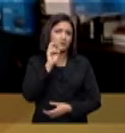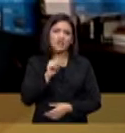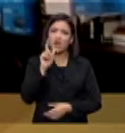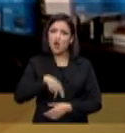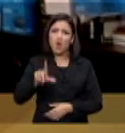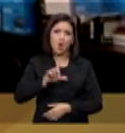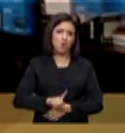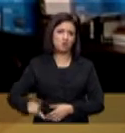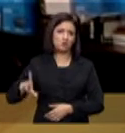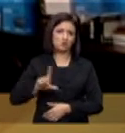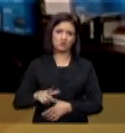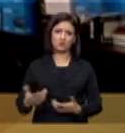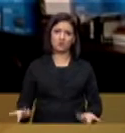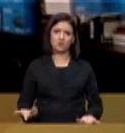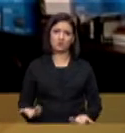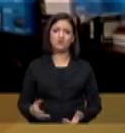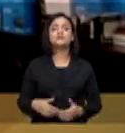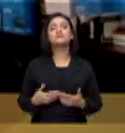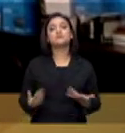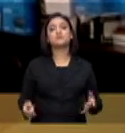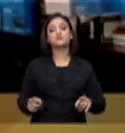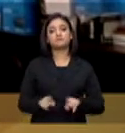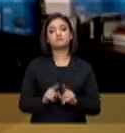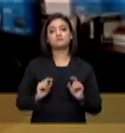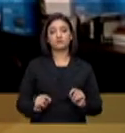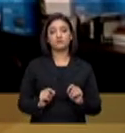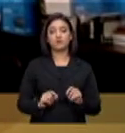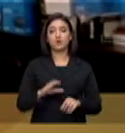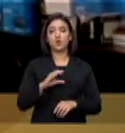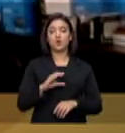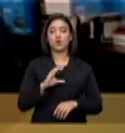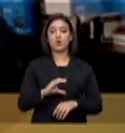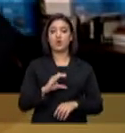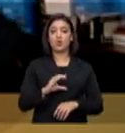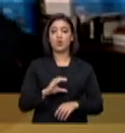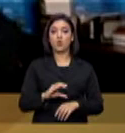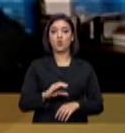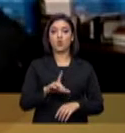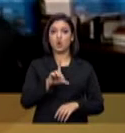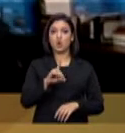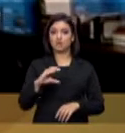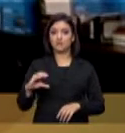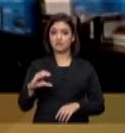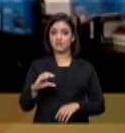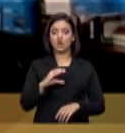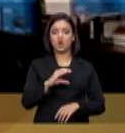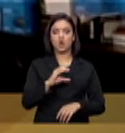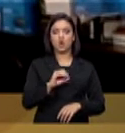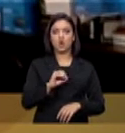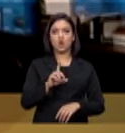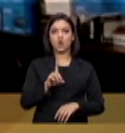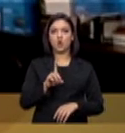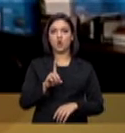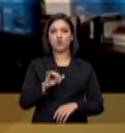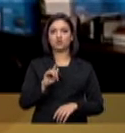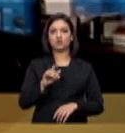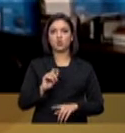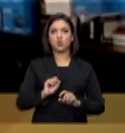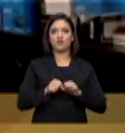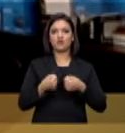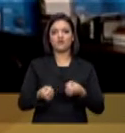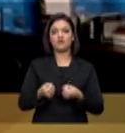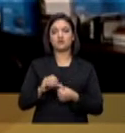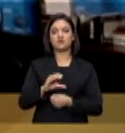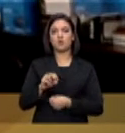é evidente. Além do mais, o Código de Defesa do Consumidor, e aqui nós temos uma lei federal que repete o que diz que está na Lei da Bahia,